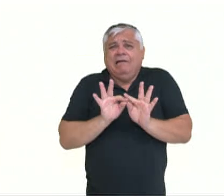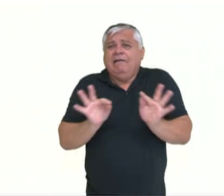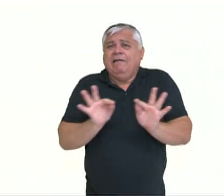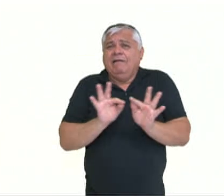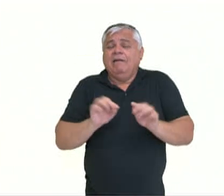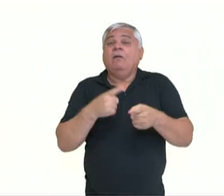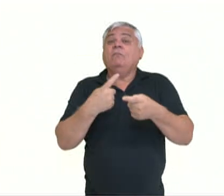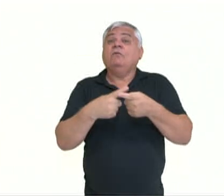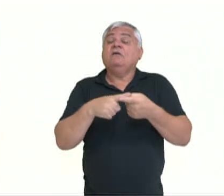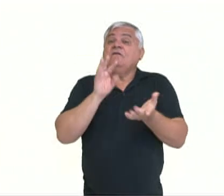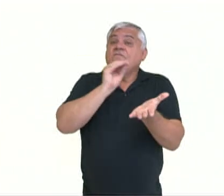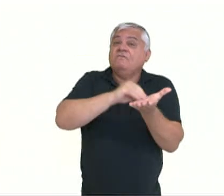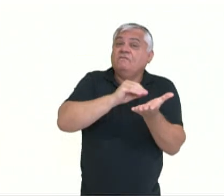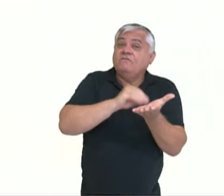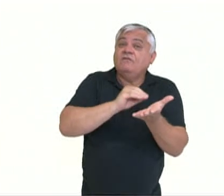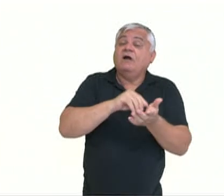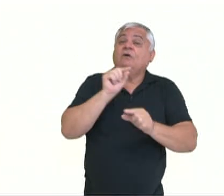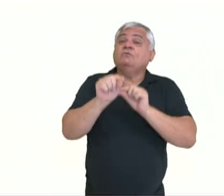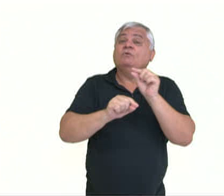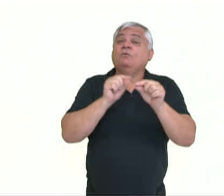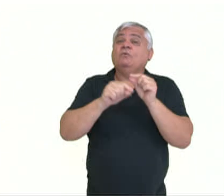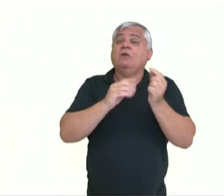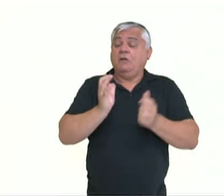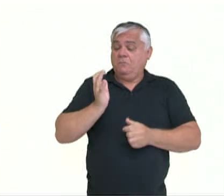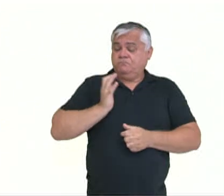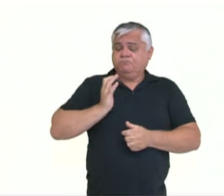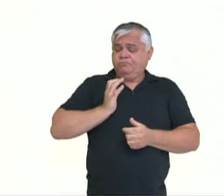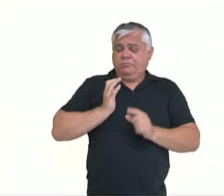dessas faltas, coube-me a boa fortuna de